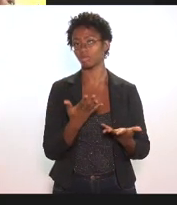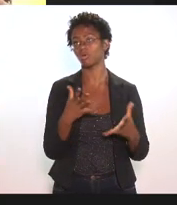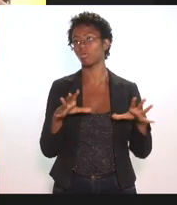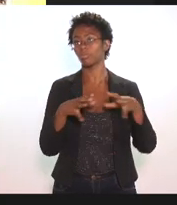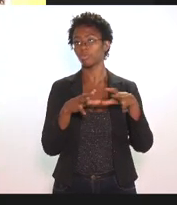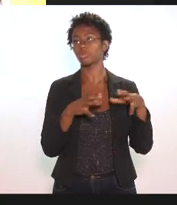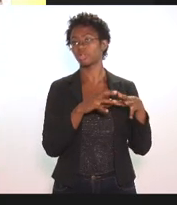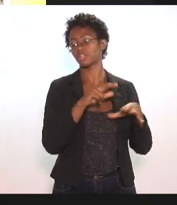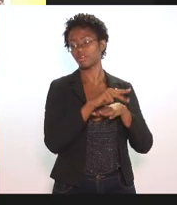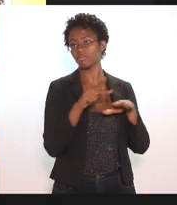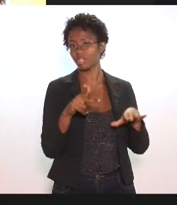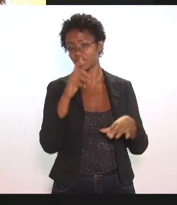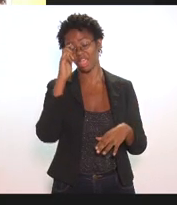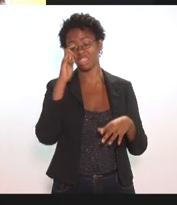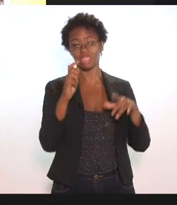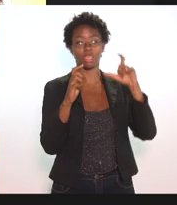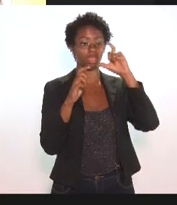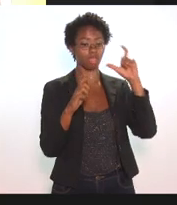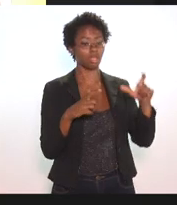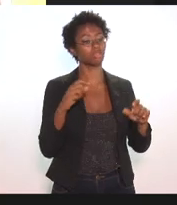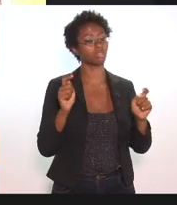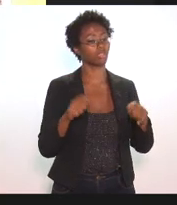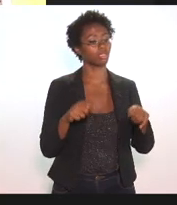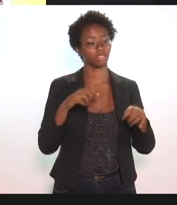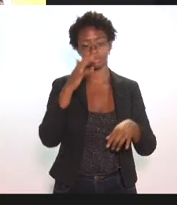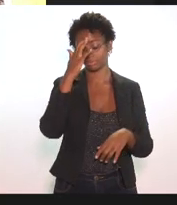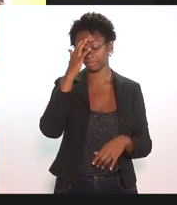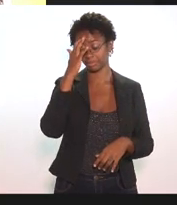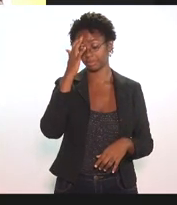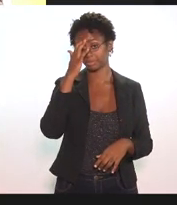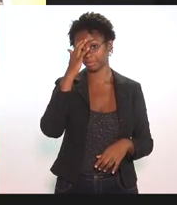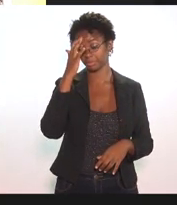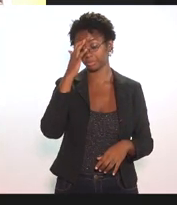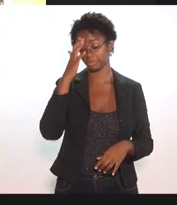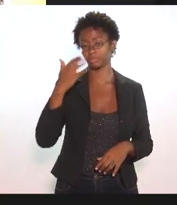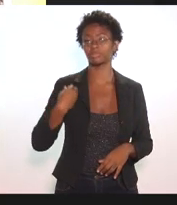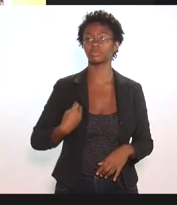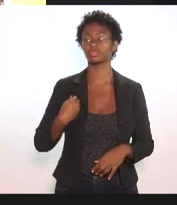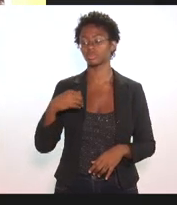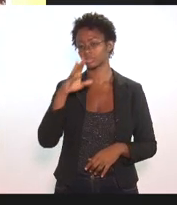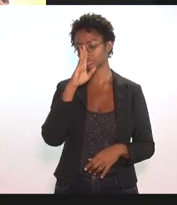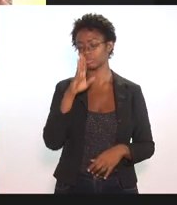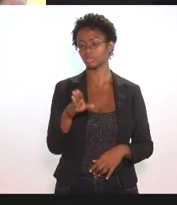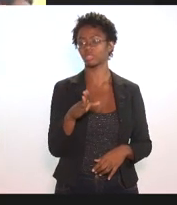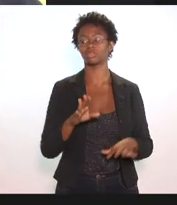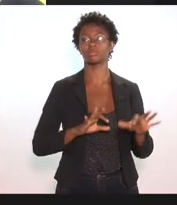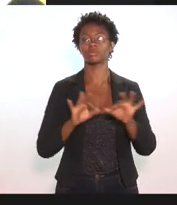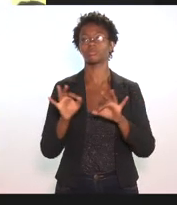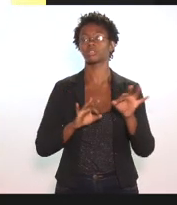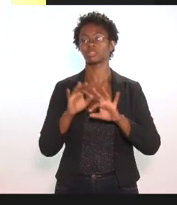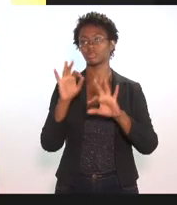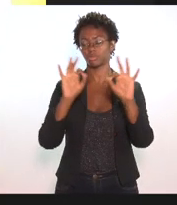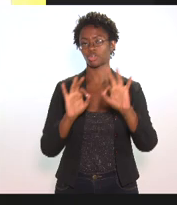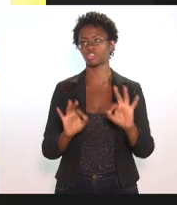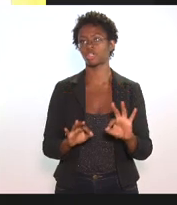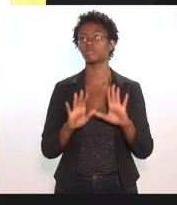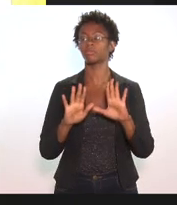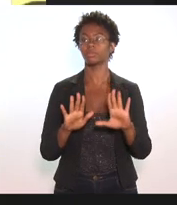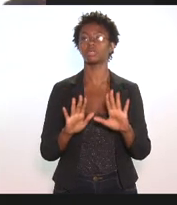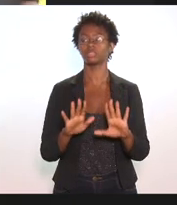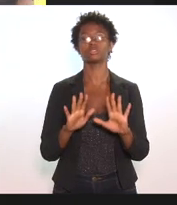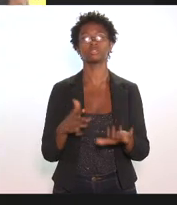que seria muito interessante que eles pudessem estar participando diretamente da elaboração do projeto. Mas muitas dessas comunidades não tem